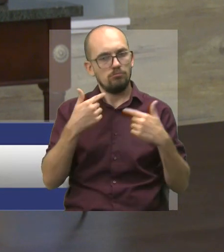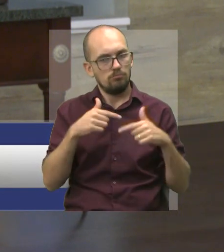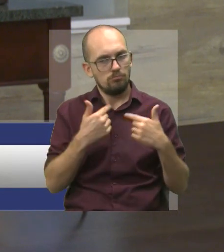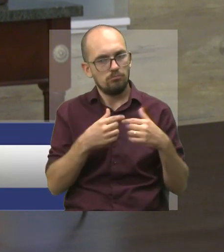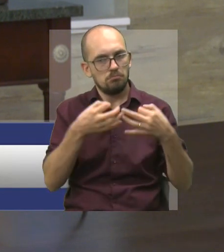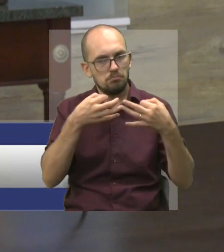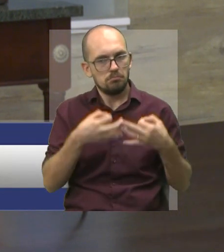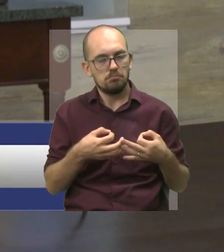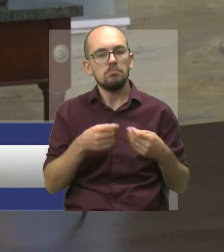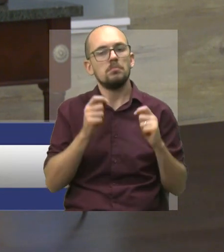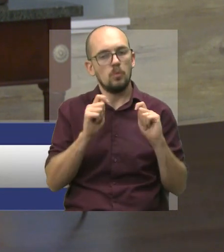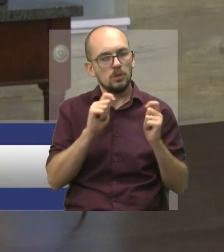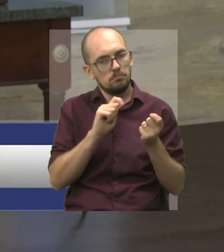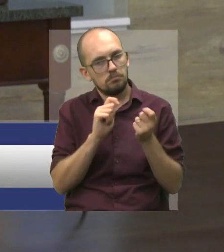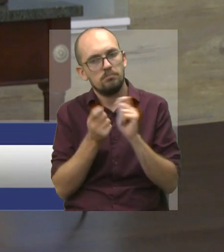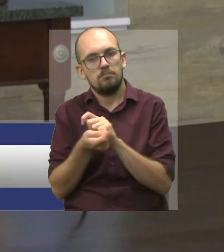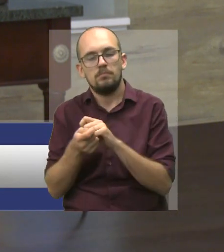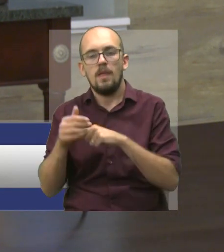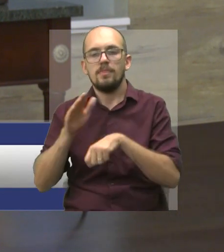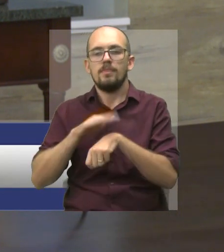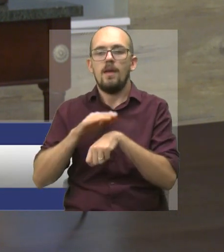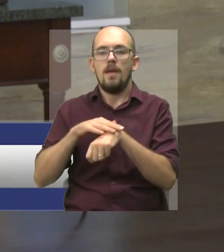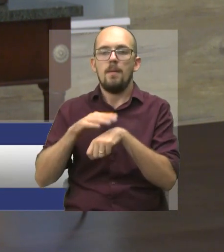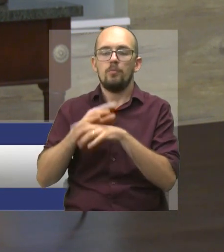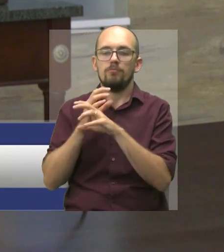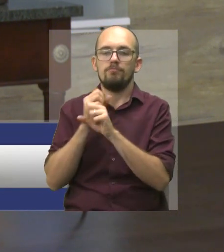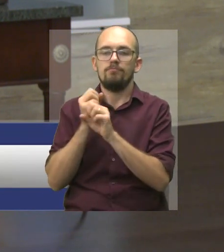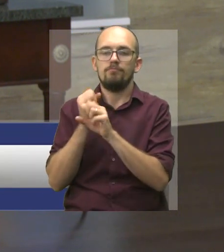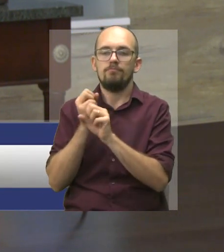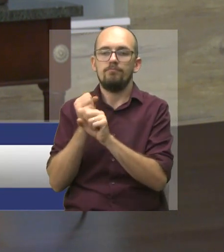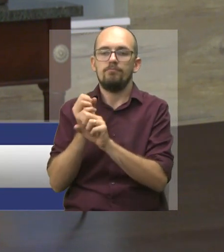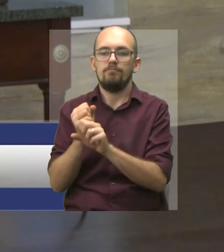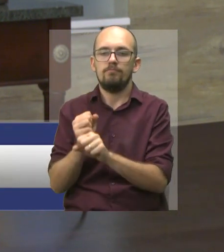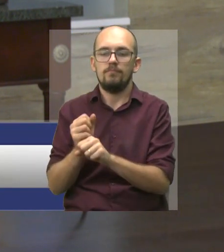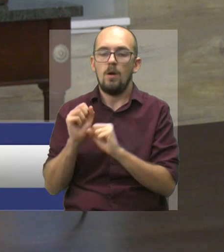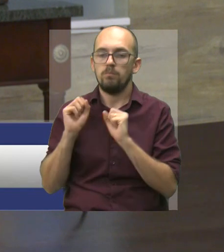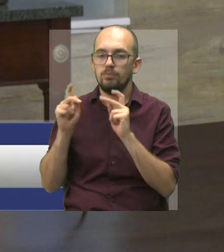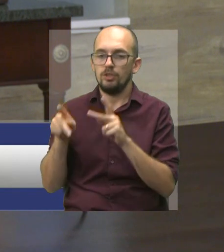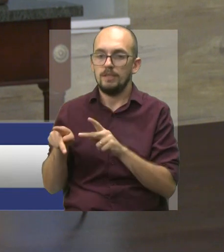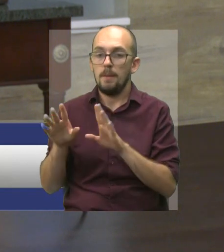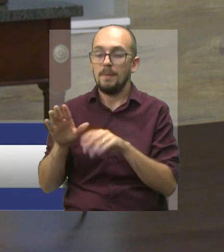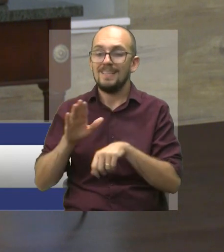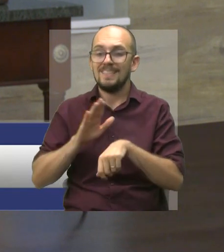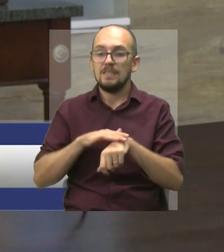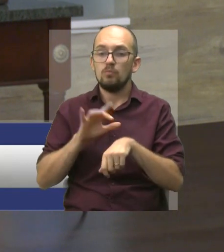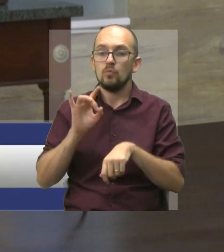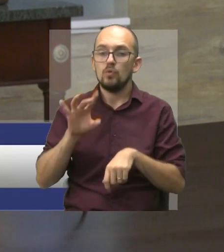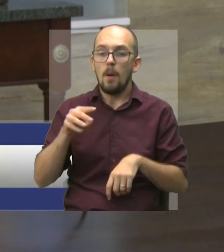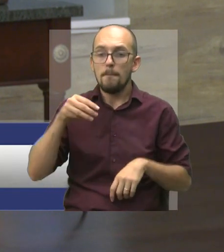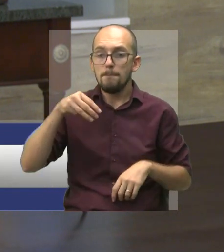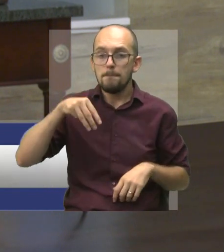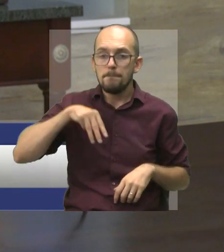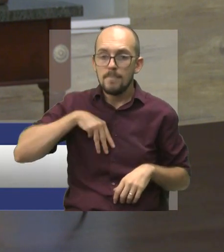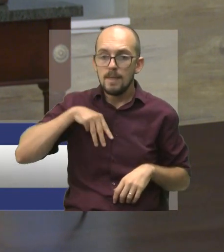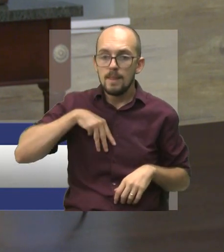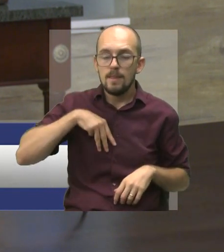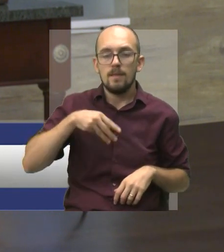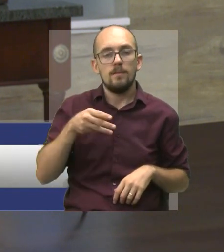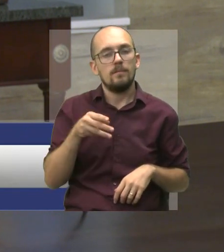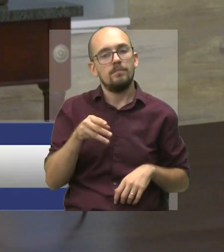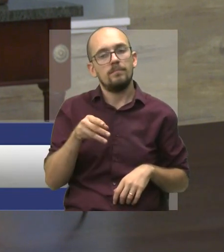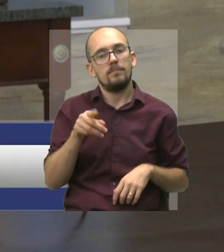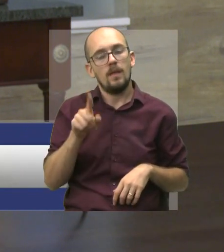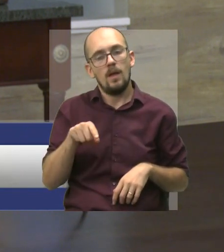transformar em tempo de contribuição e contar para a aposentadoria. Mas o tempo de mirim só, ele é considerado